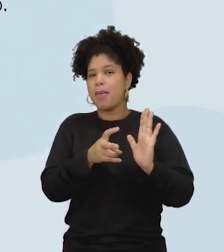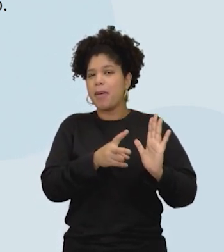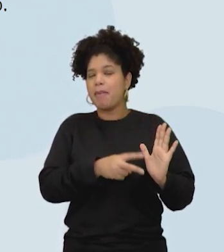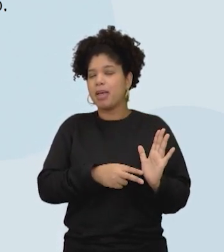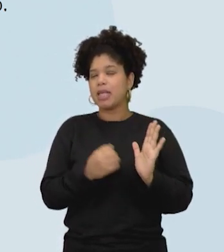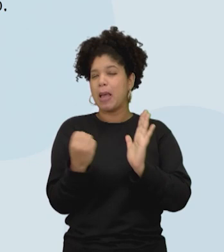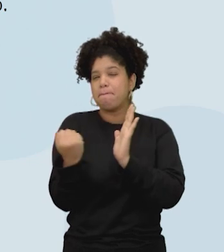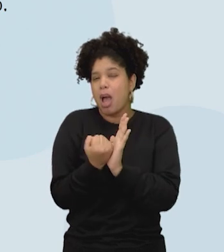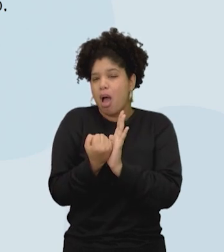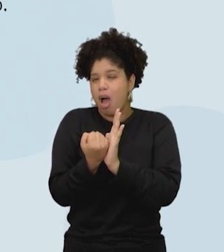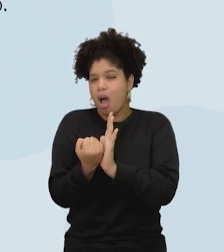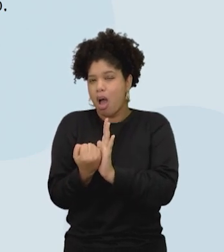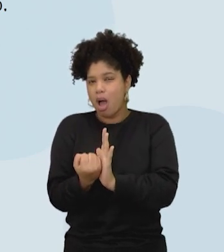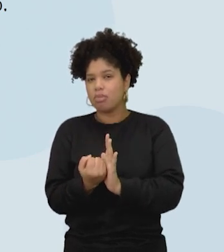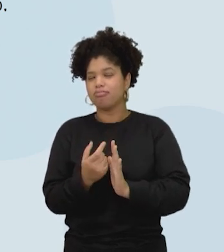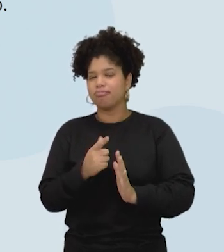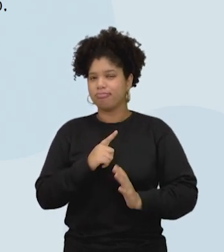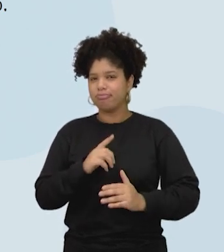simbolismo,